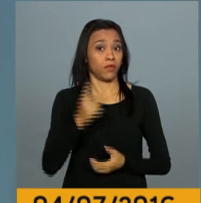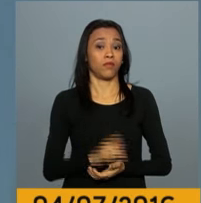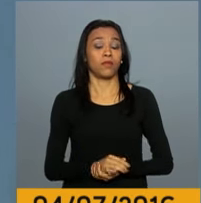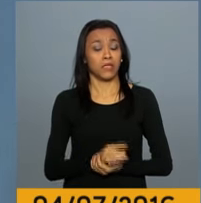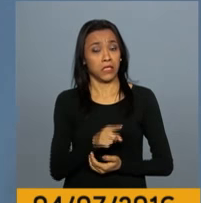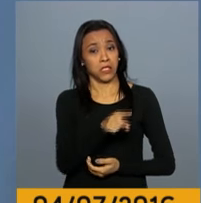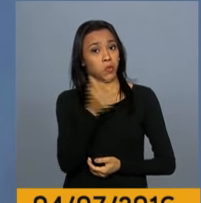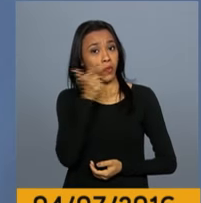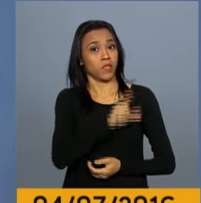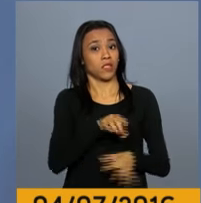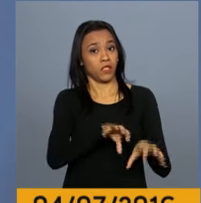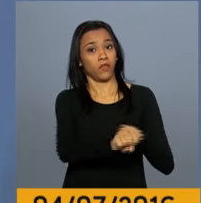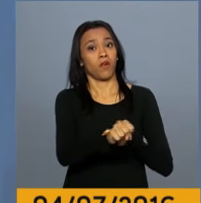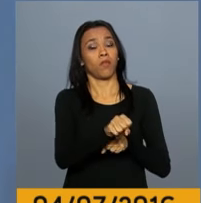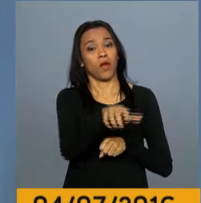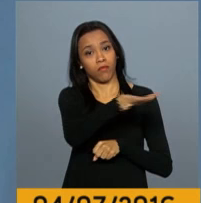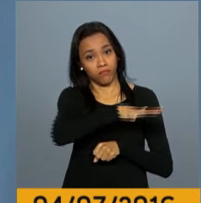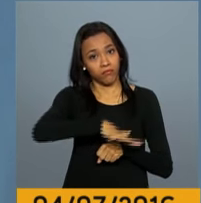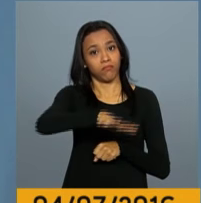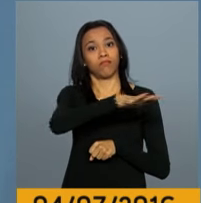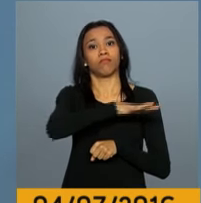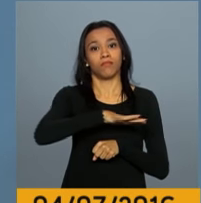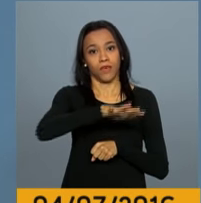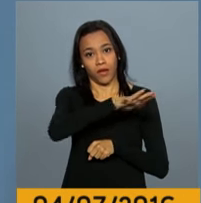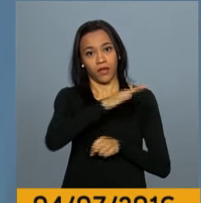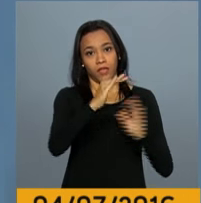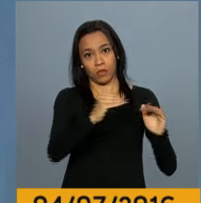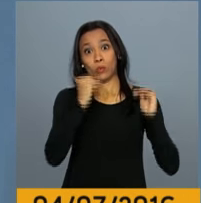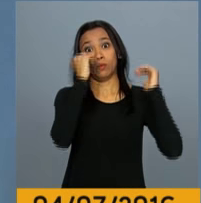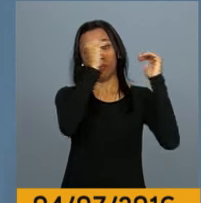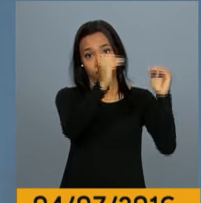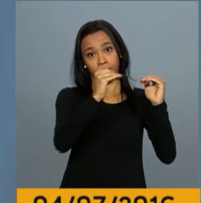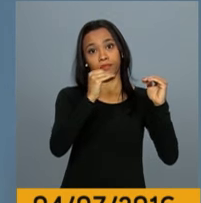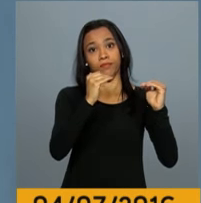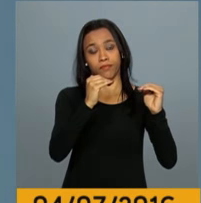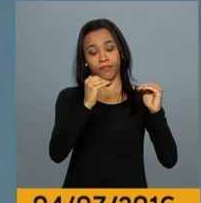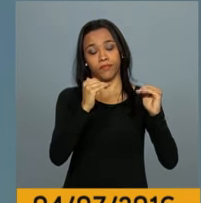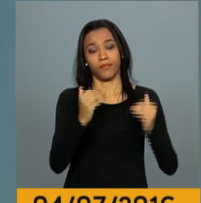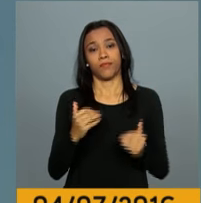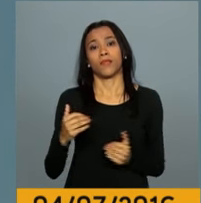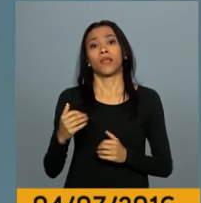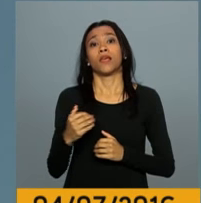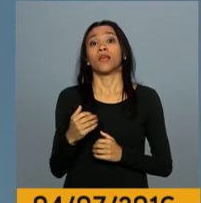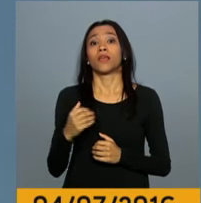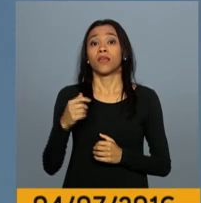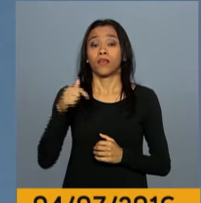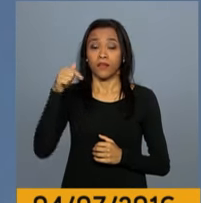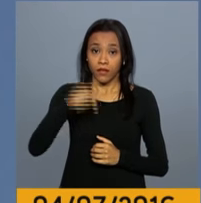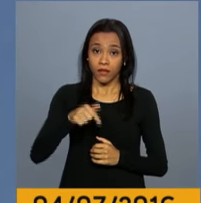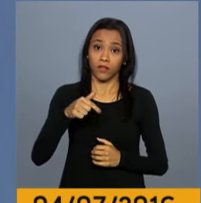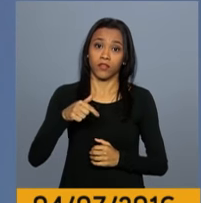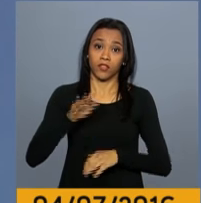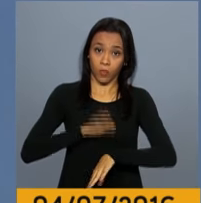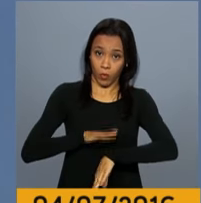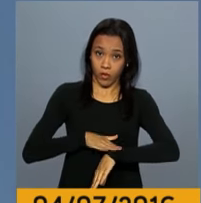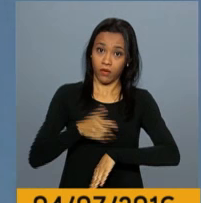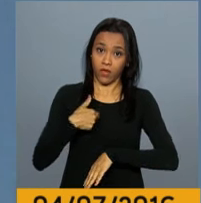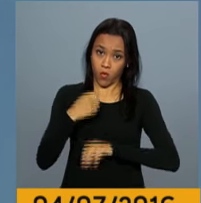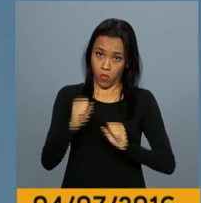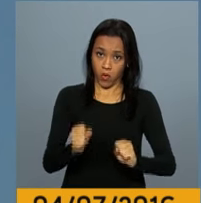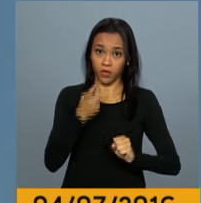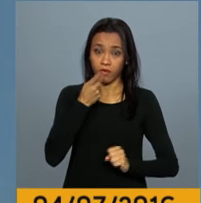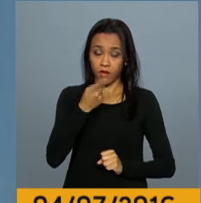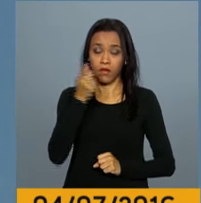e pudessem formar-se num curso superior. De modo que, neste momento, eu posso